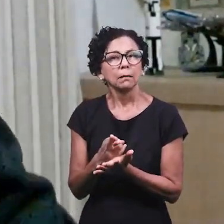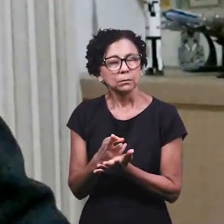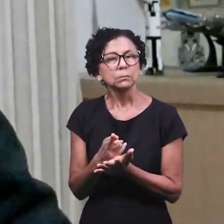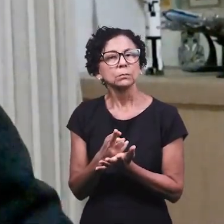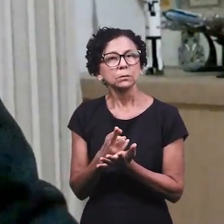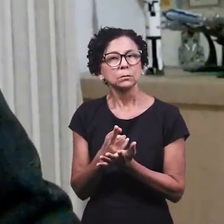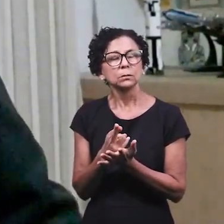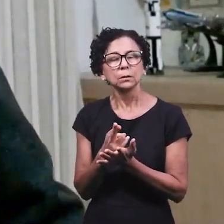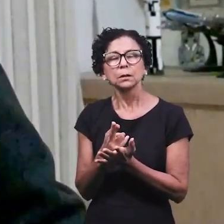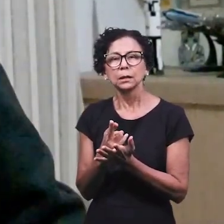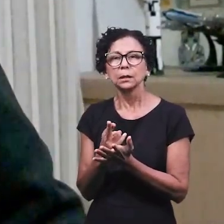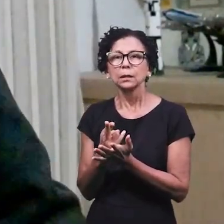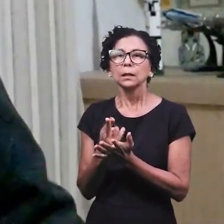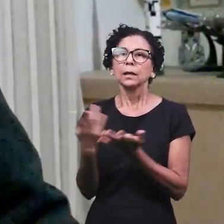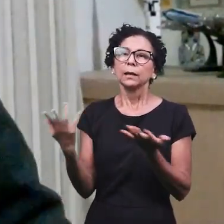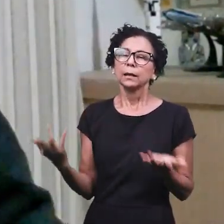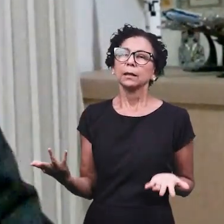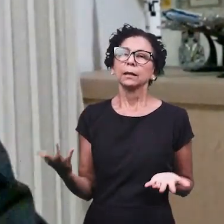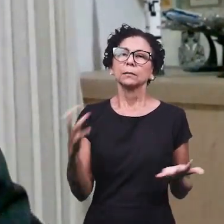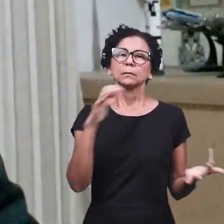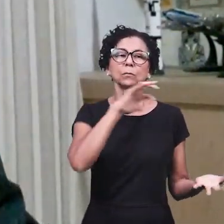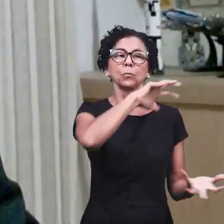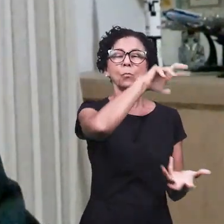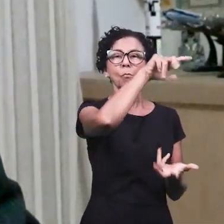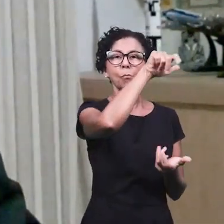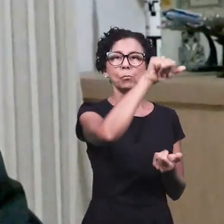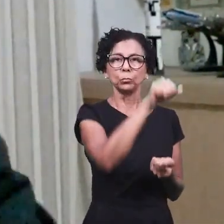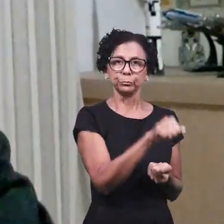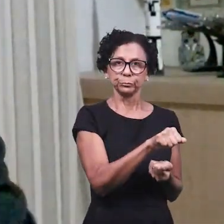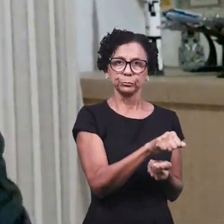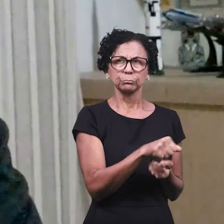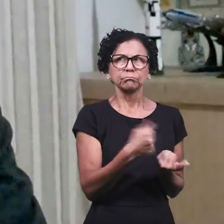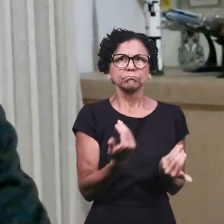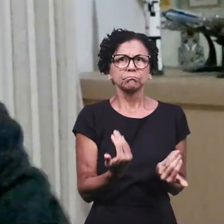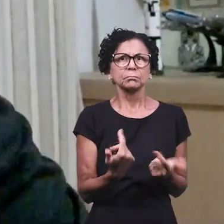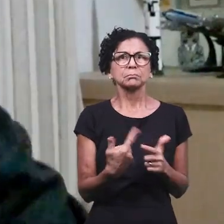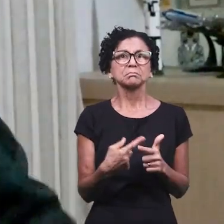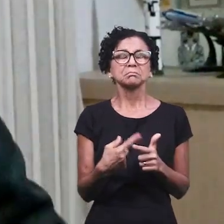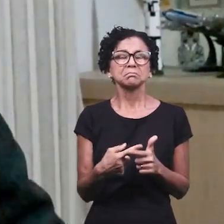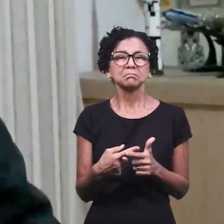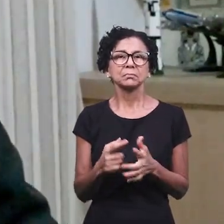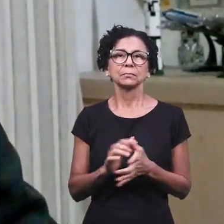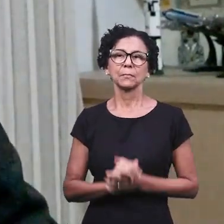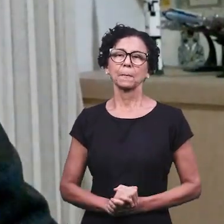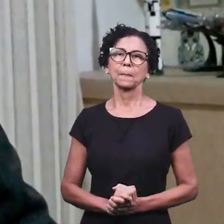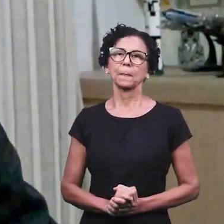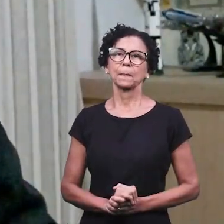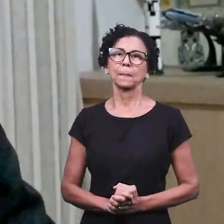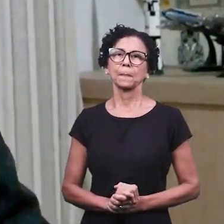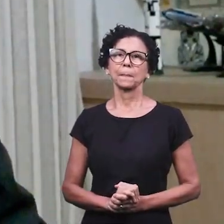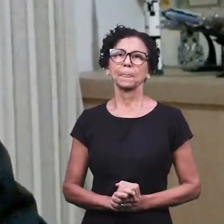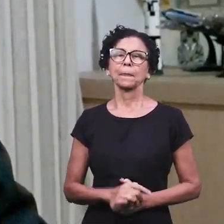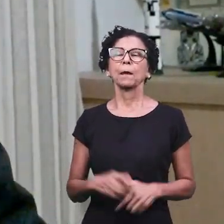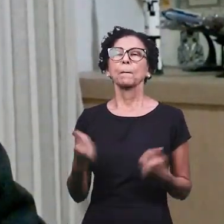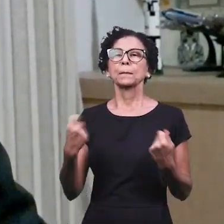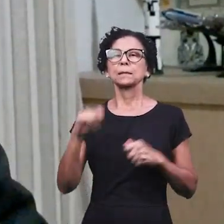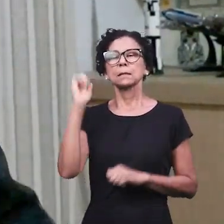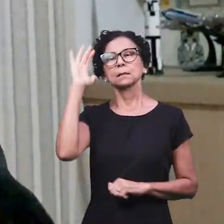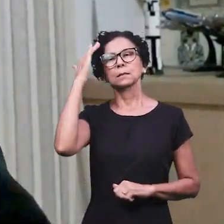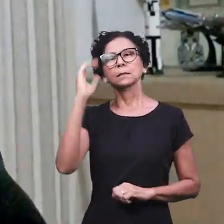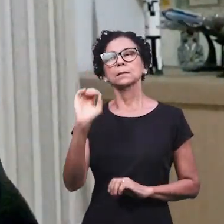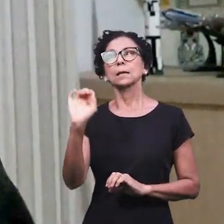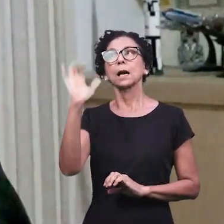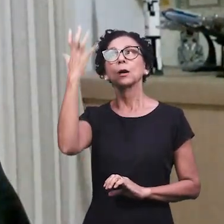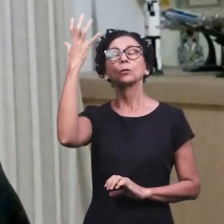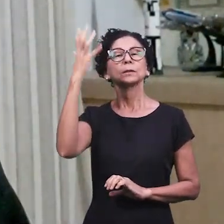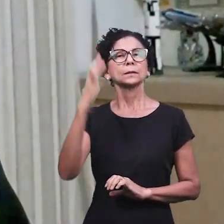causam para nós aqui na Terra. E por que isso? Porque nós precisamos entender esses fenômenos